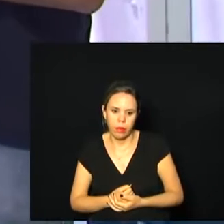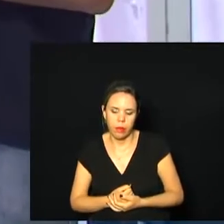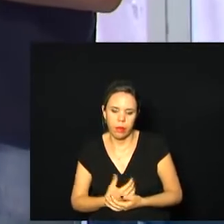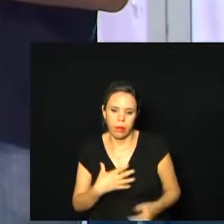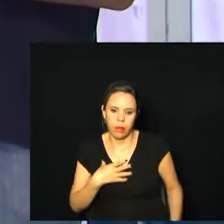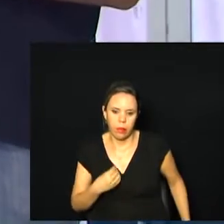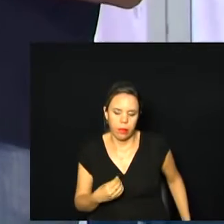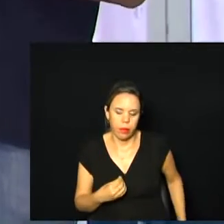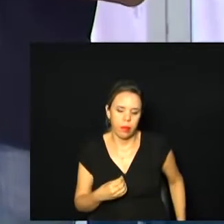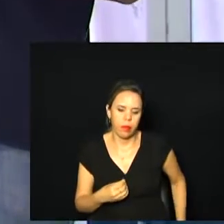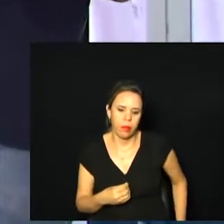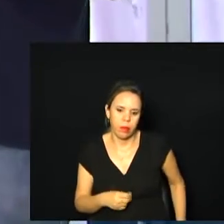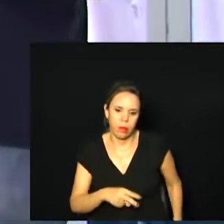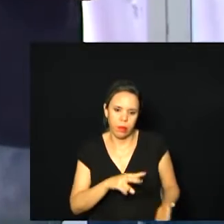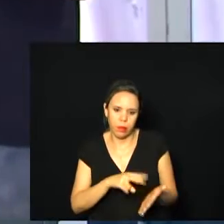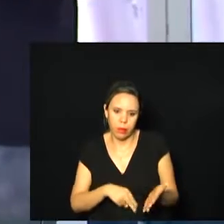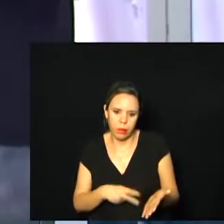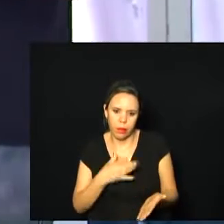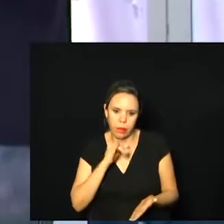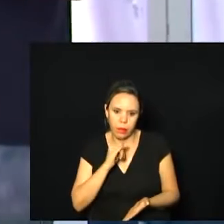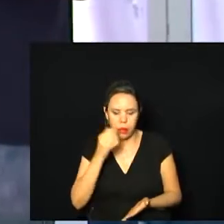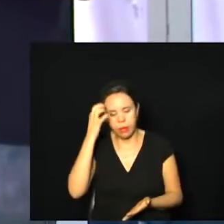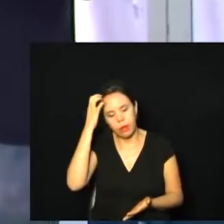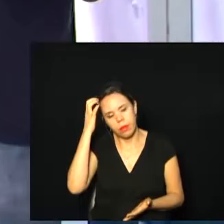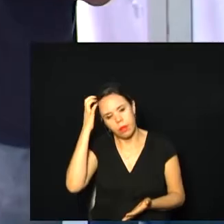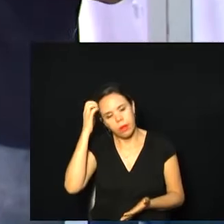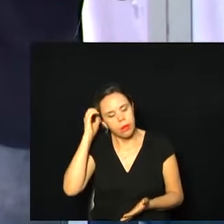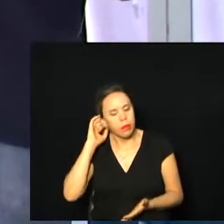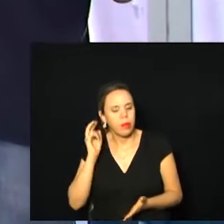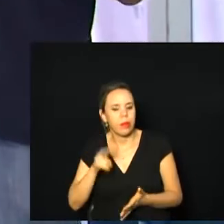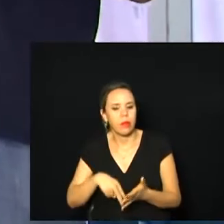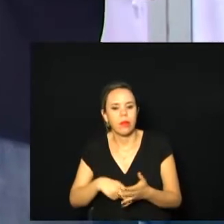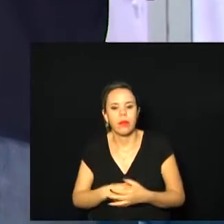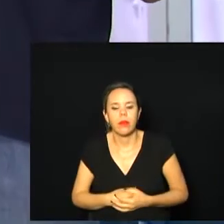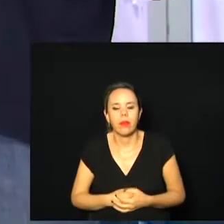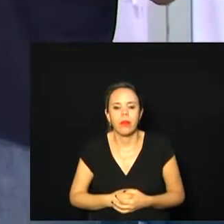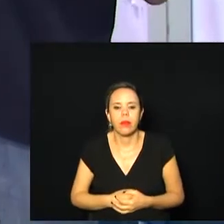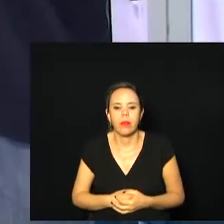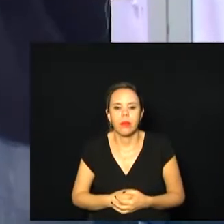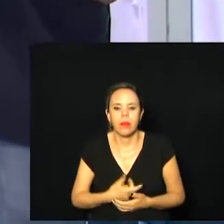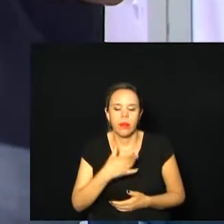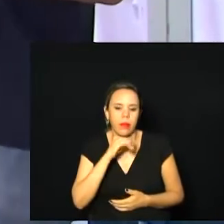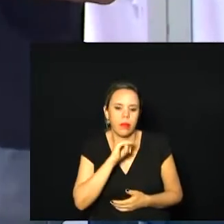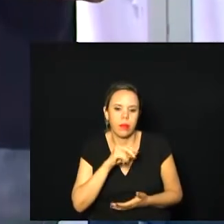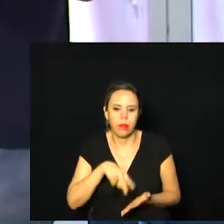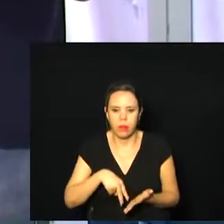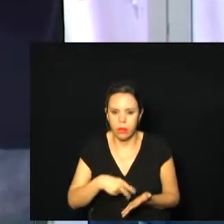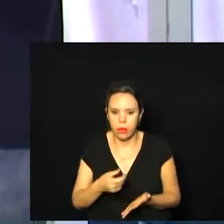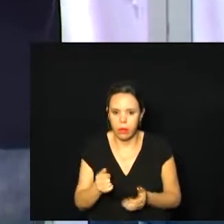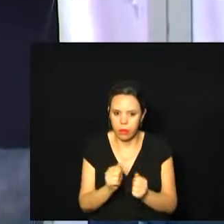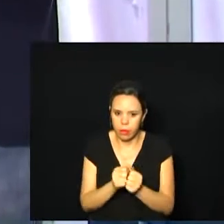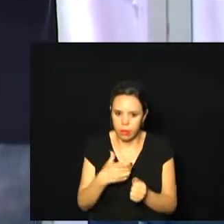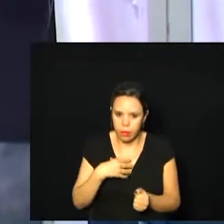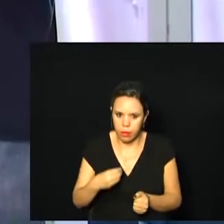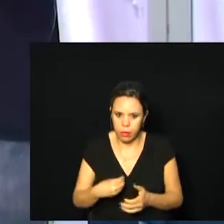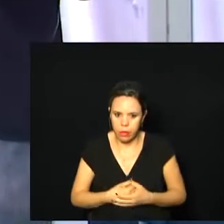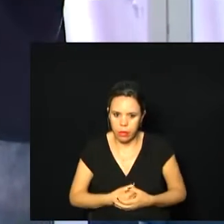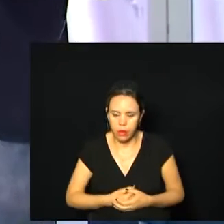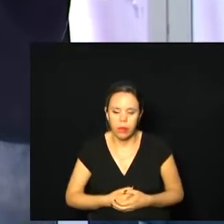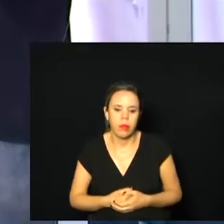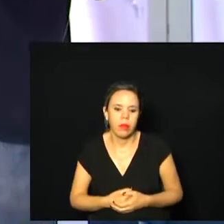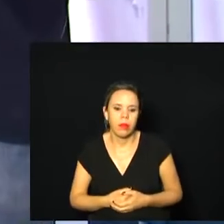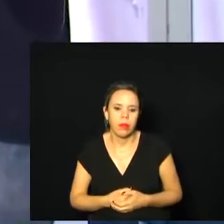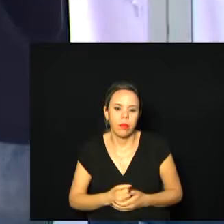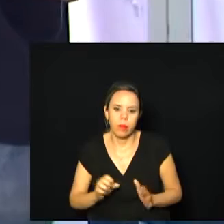Filhos leitores são filhos de pais leitores, né? Ou pelo menos de pais que leem junto com os filhos, né? E